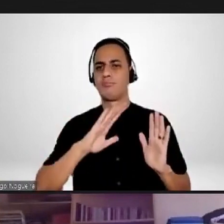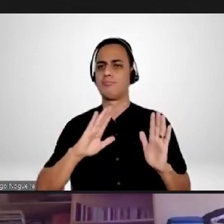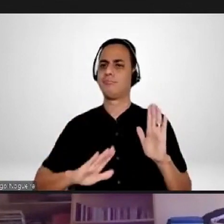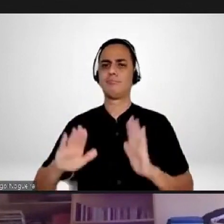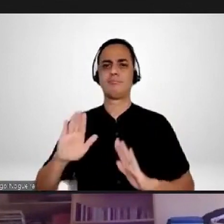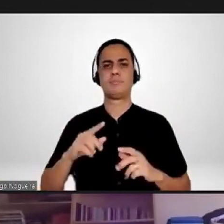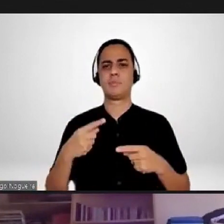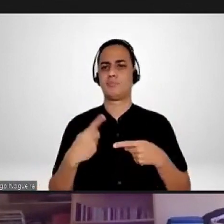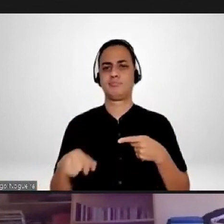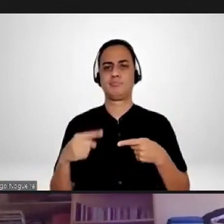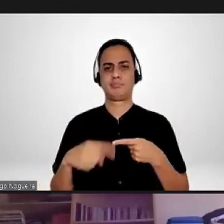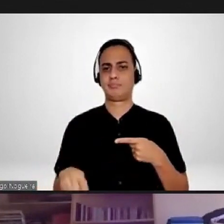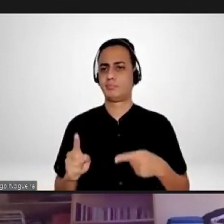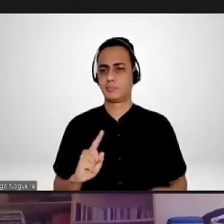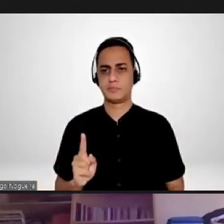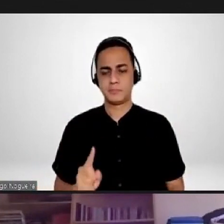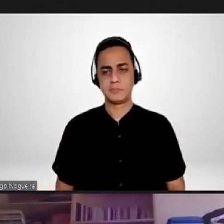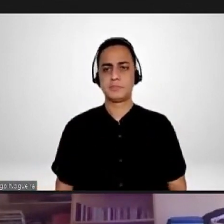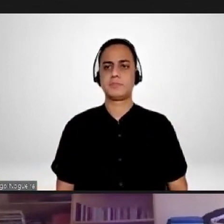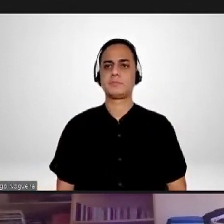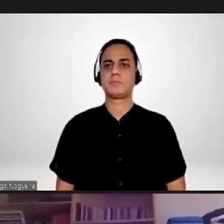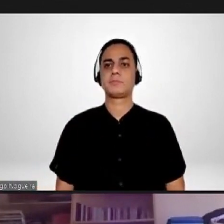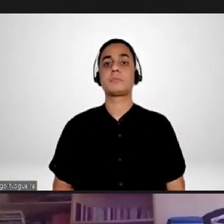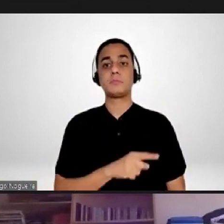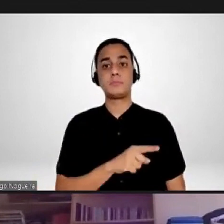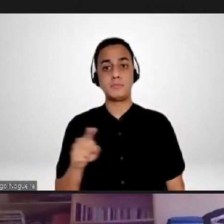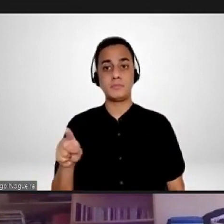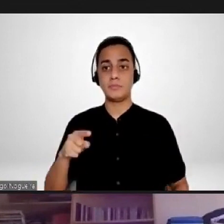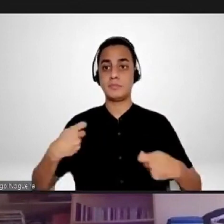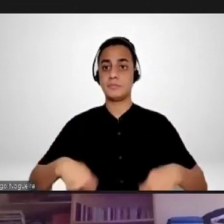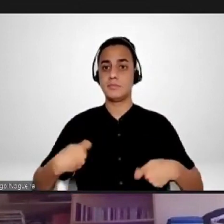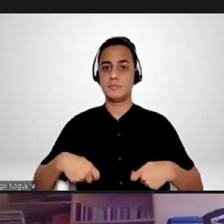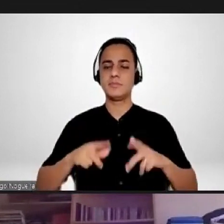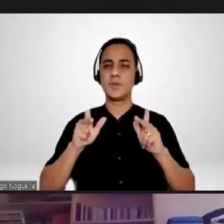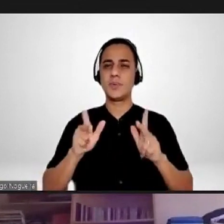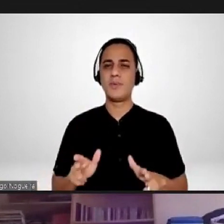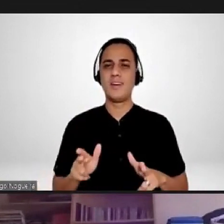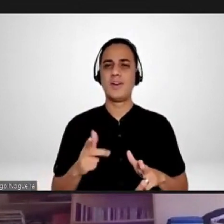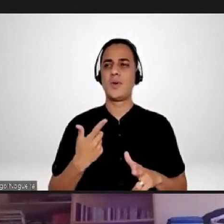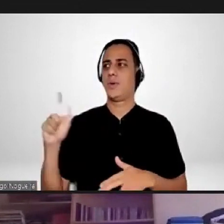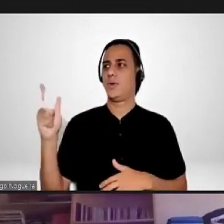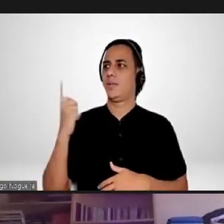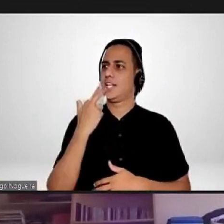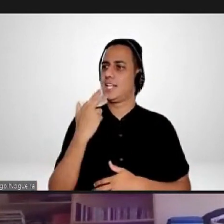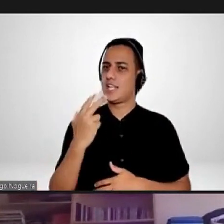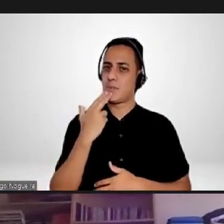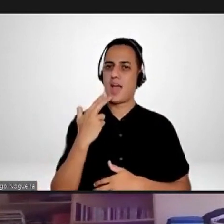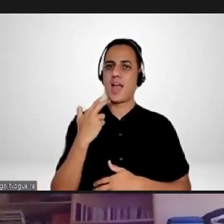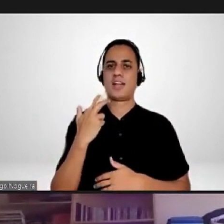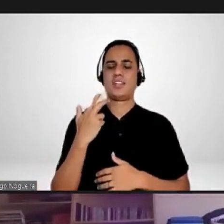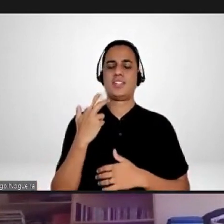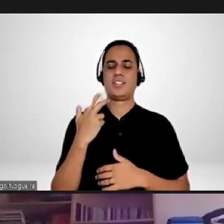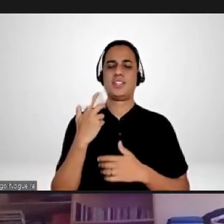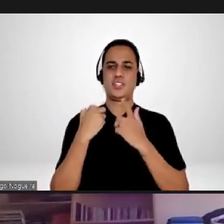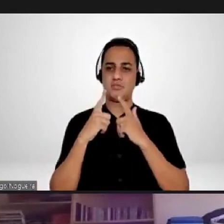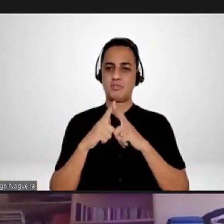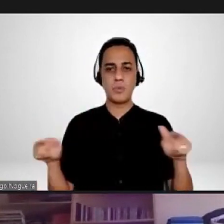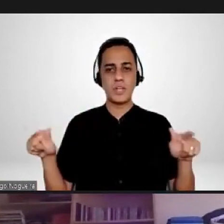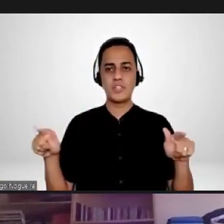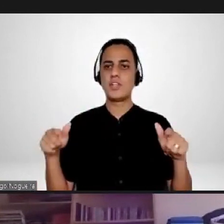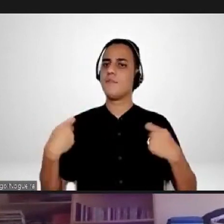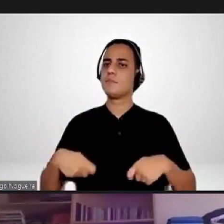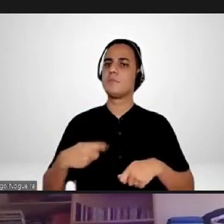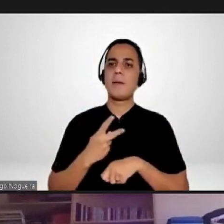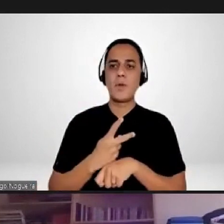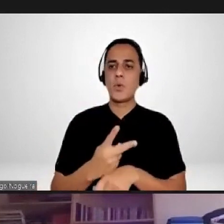fazem mais tanto sentido, né? Você precisa, assim como qualquer idioma, qualquer linguagem, você busca um